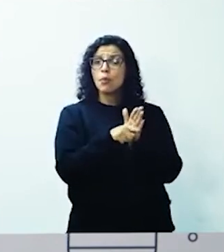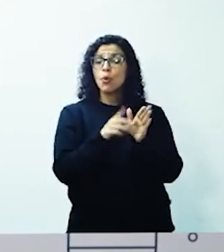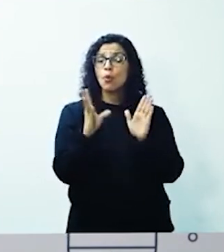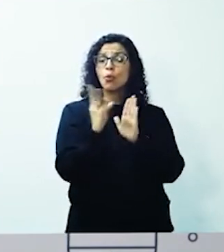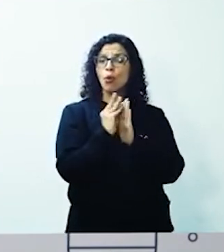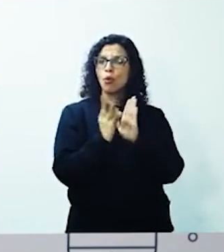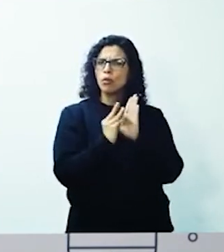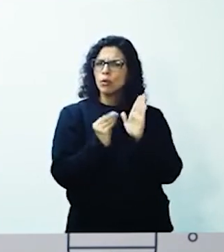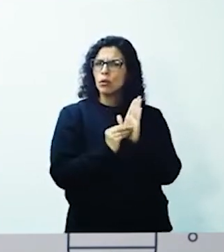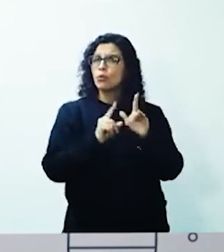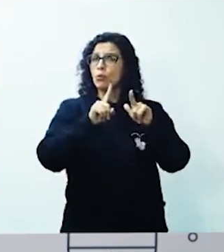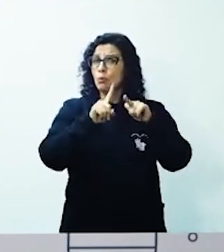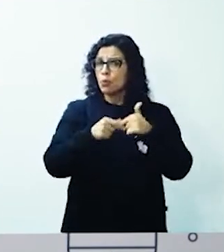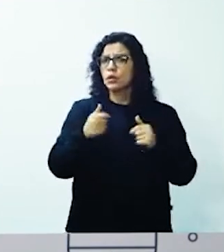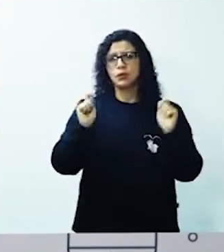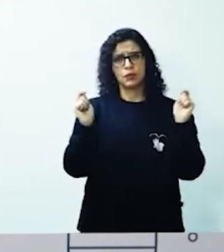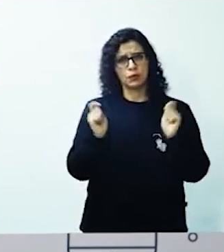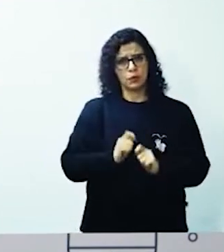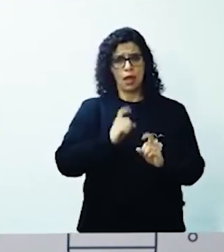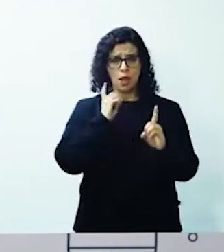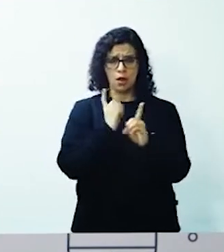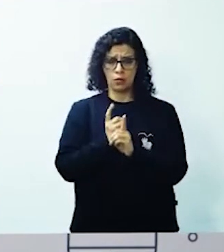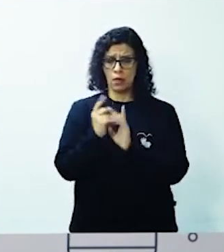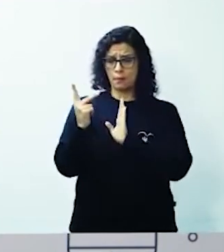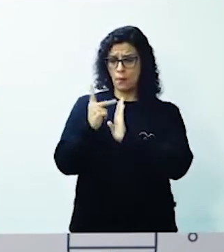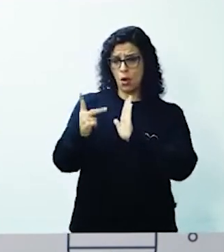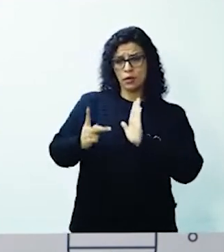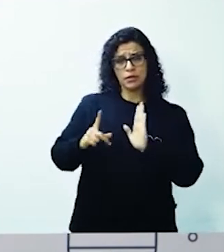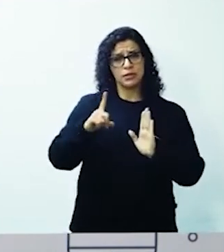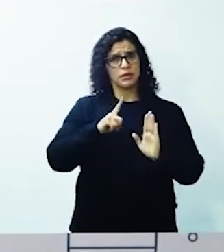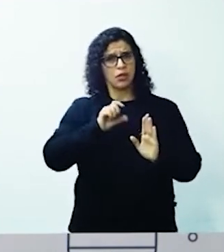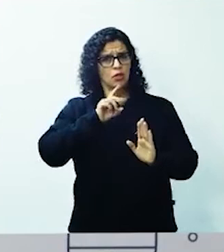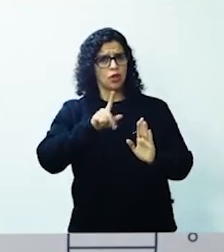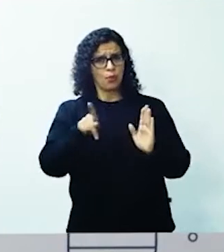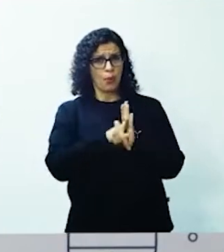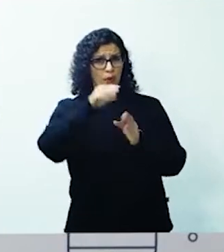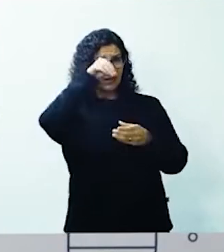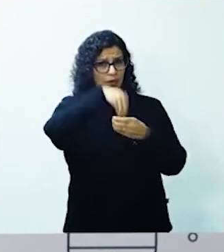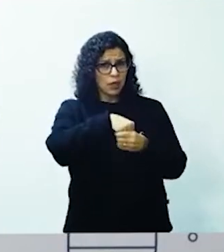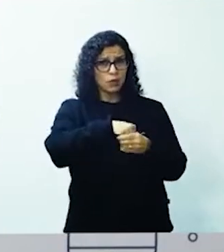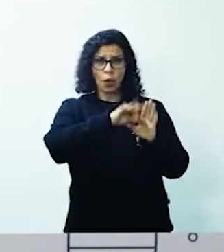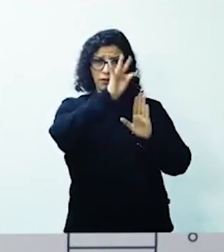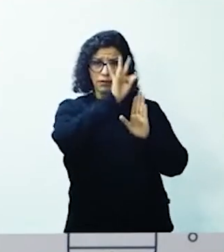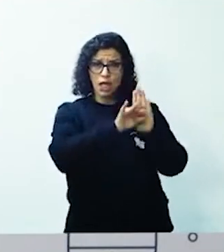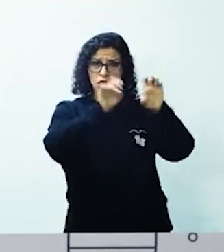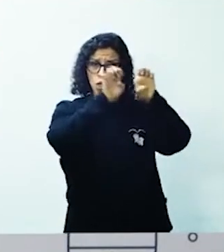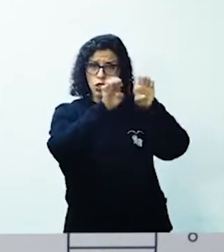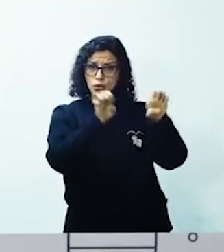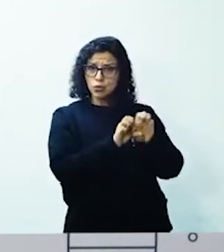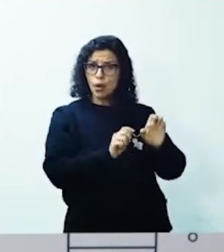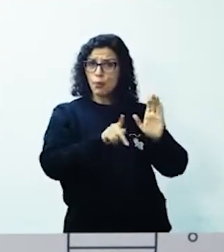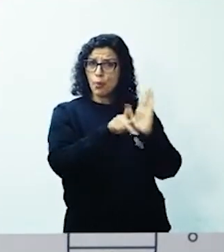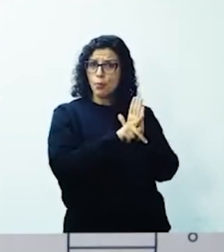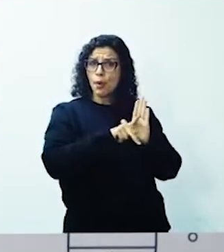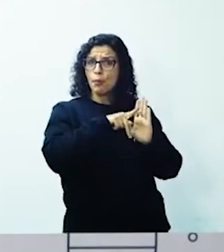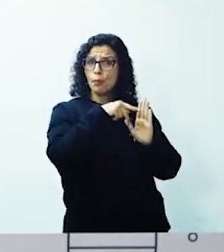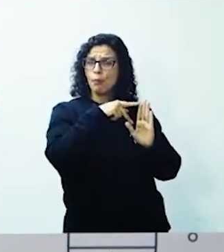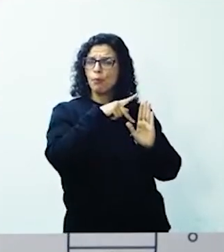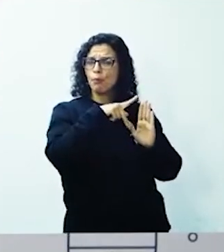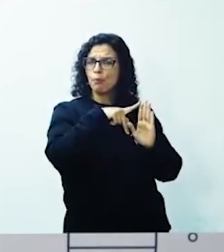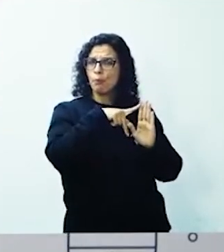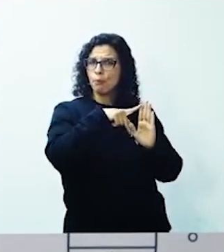conteúdo. Portanto, eu posso encontrar poesia não só em poemas. Eu posso ter a poesia numa